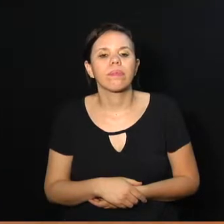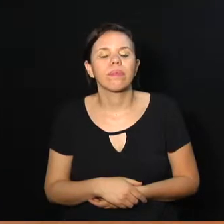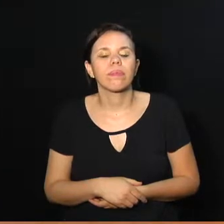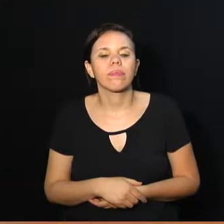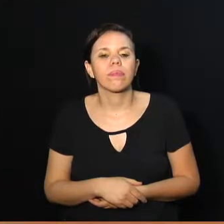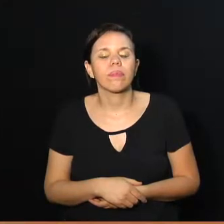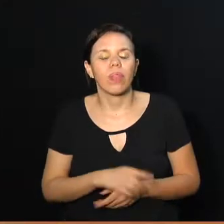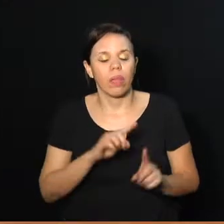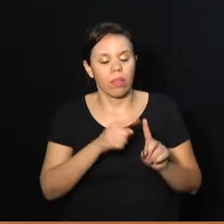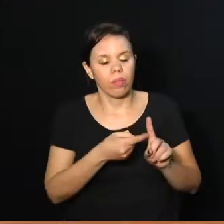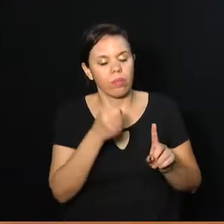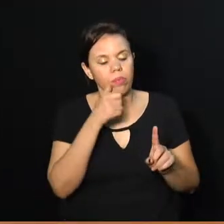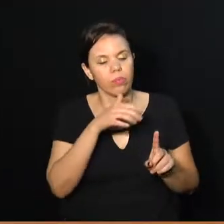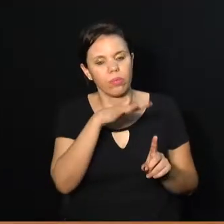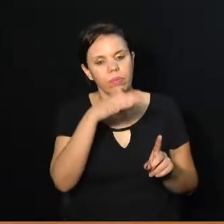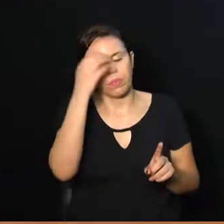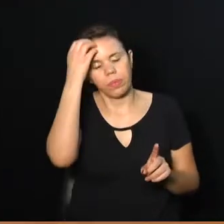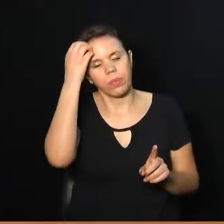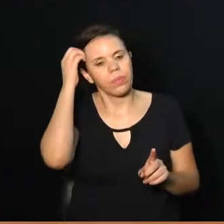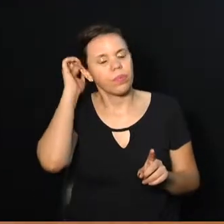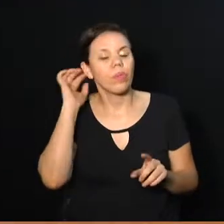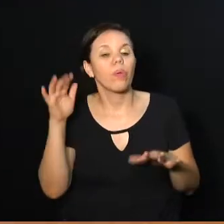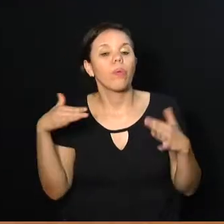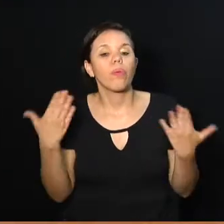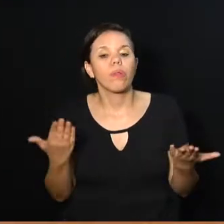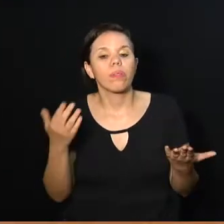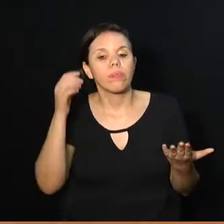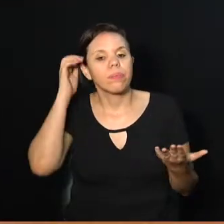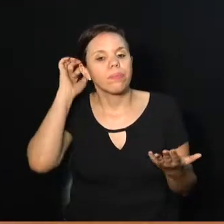das gestantes, né? E quando